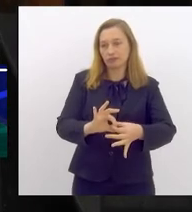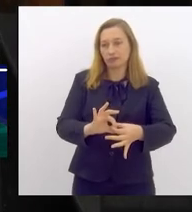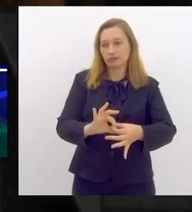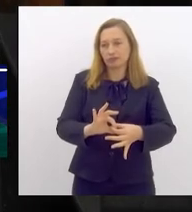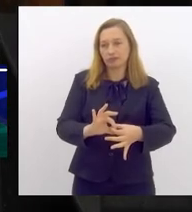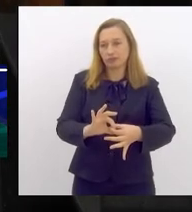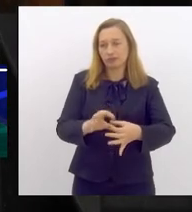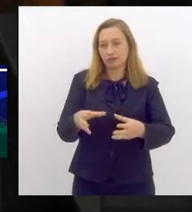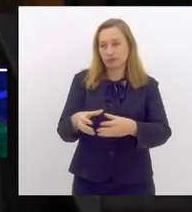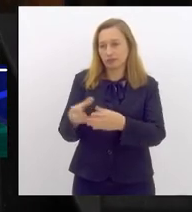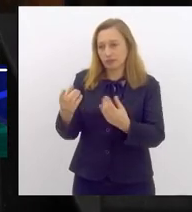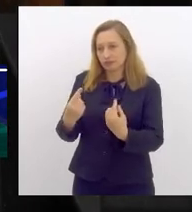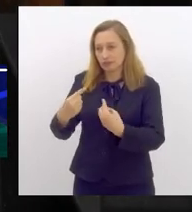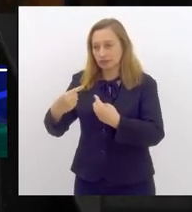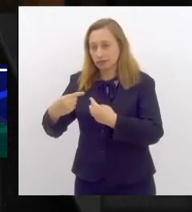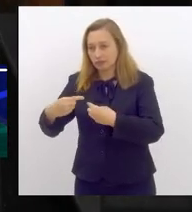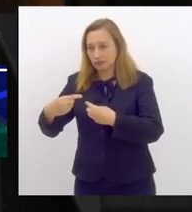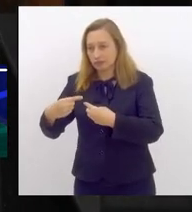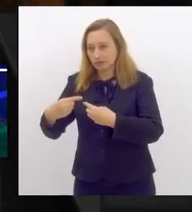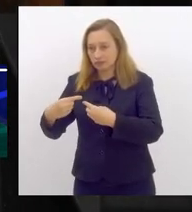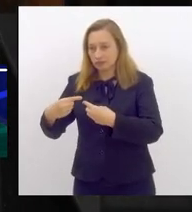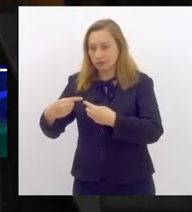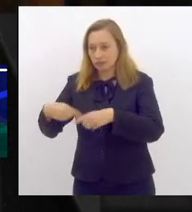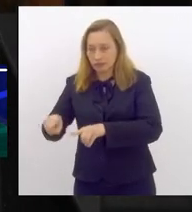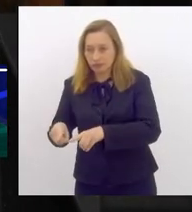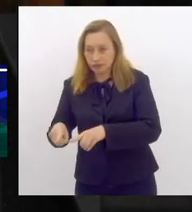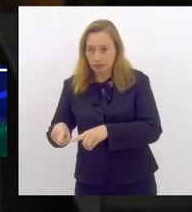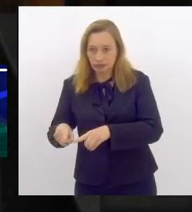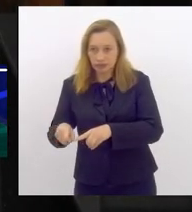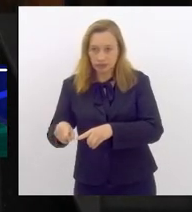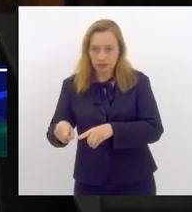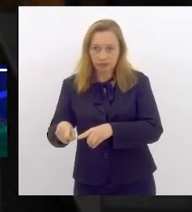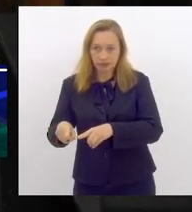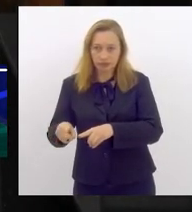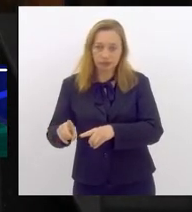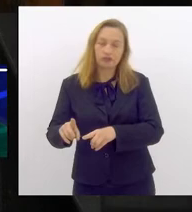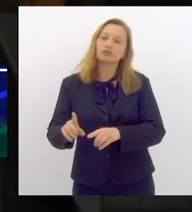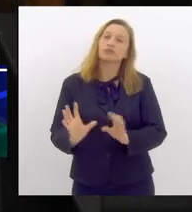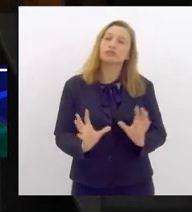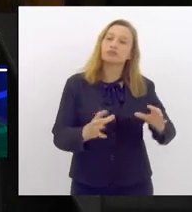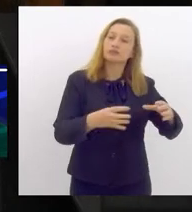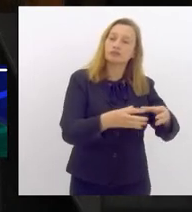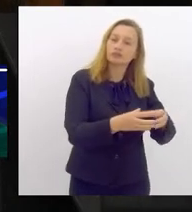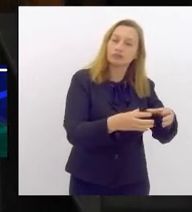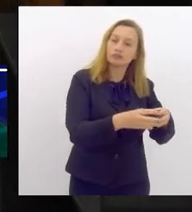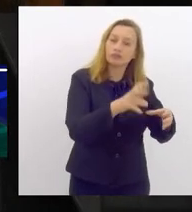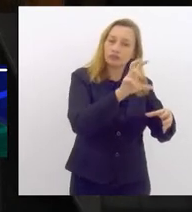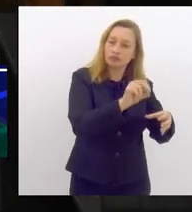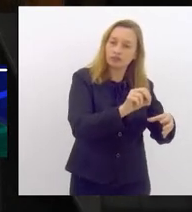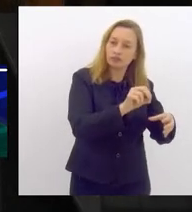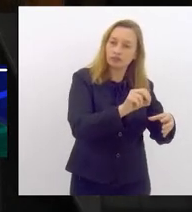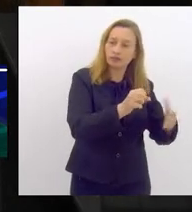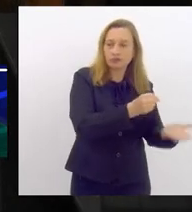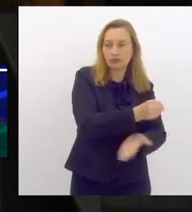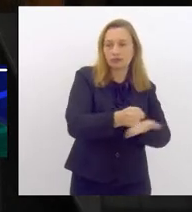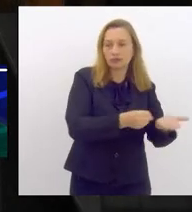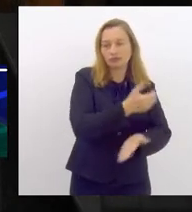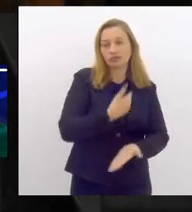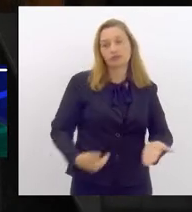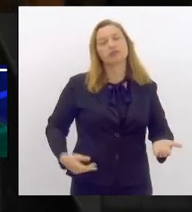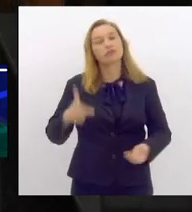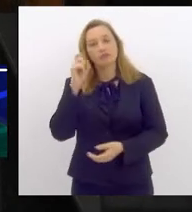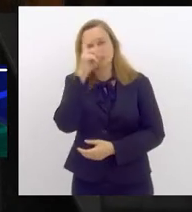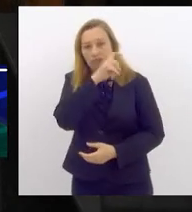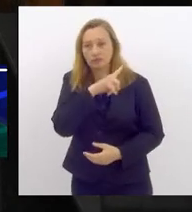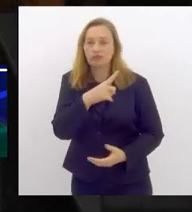oposição e outros 50 que se aliam como base do governo então fica difícil à